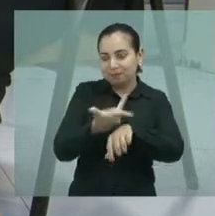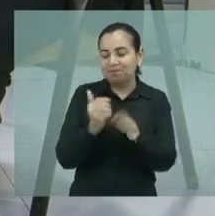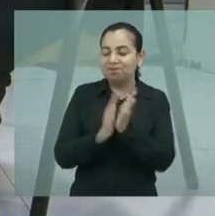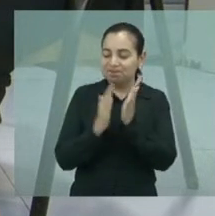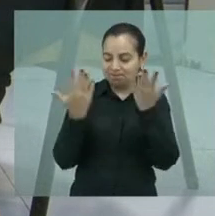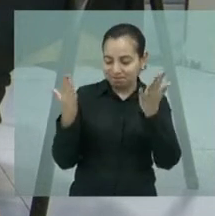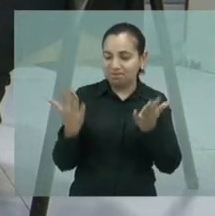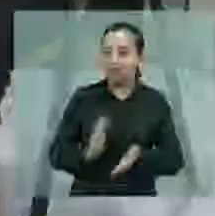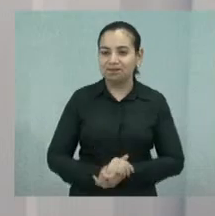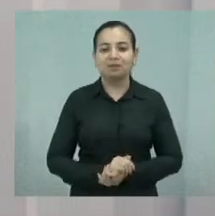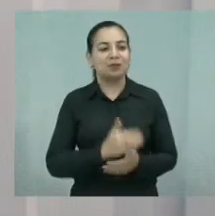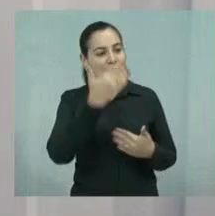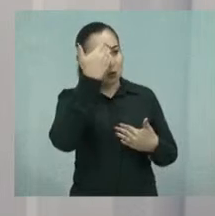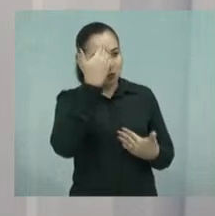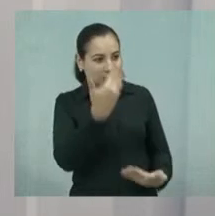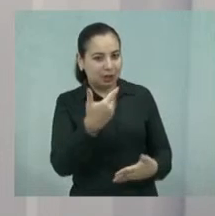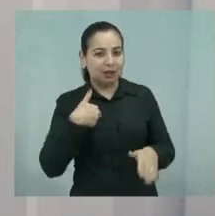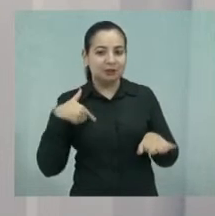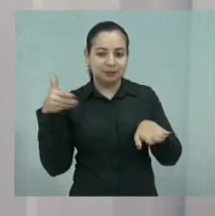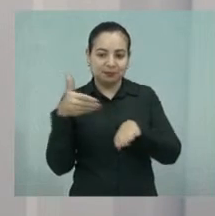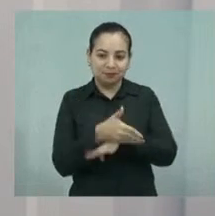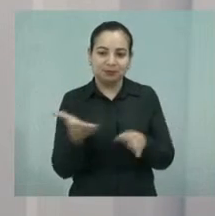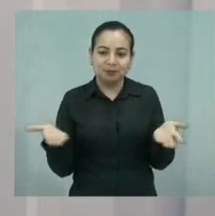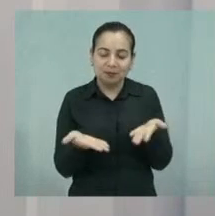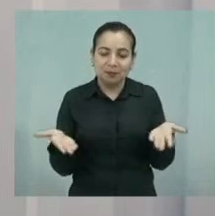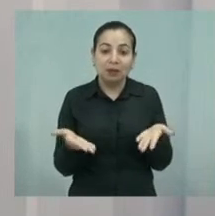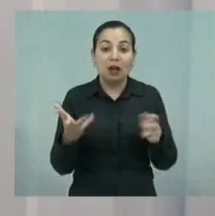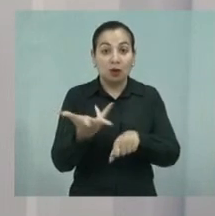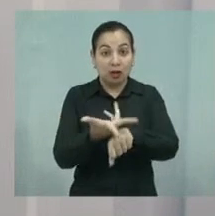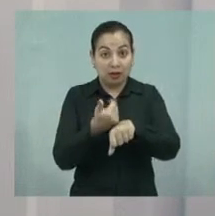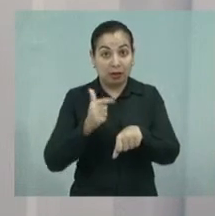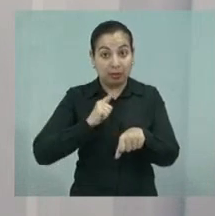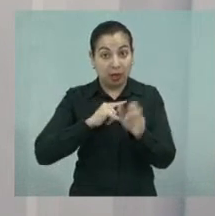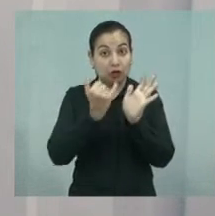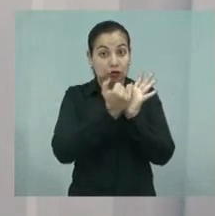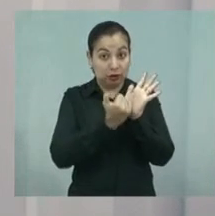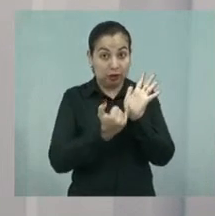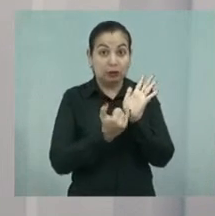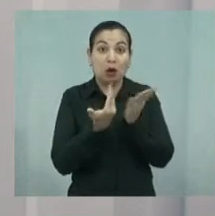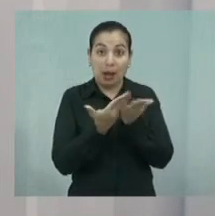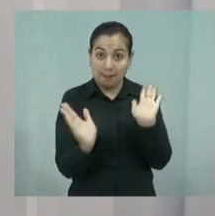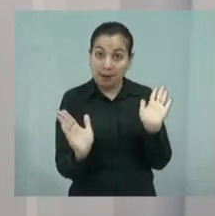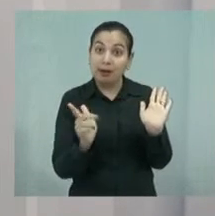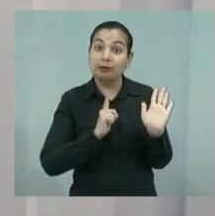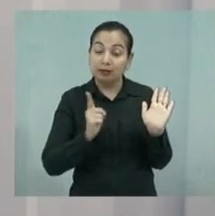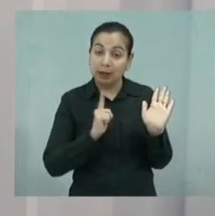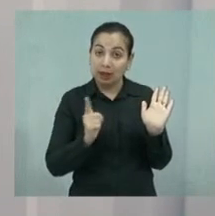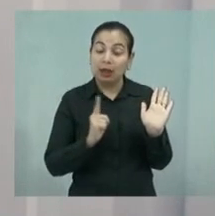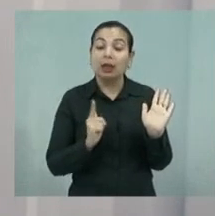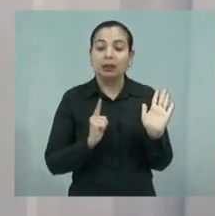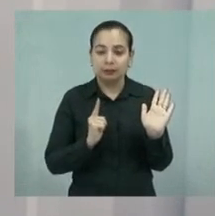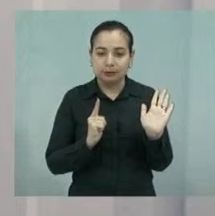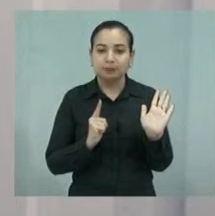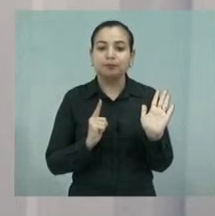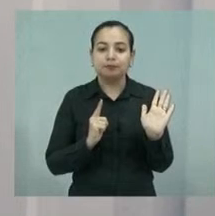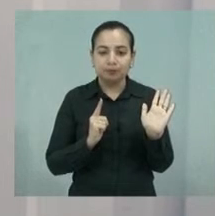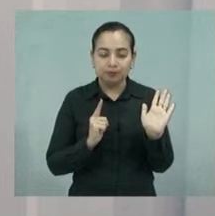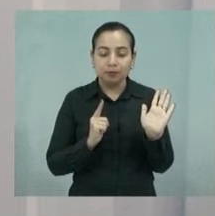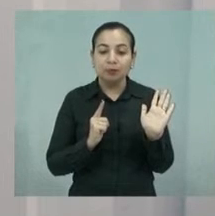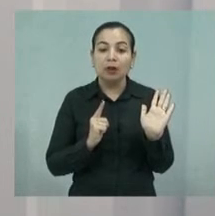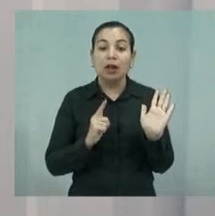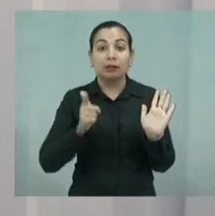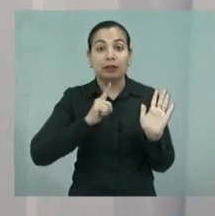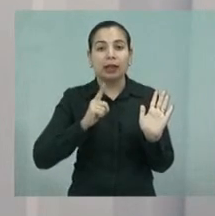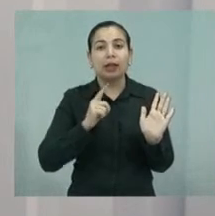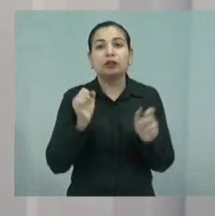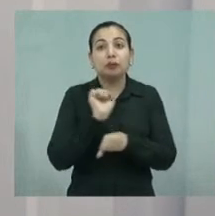Parabéns. Obrigado. Muito obrigado pelo espaço. O evento está com as inscrições abertas. Já temos a expectativa de